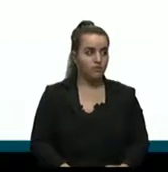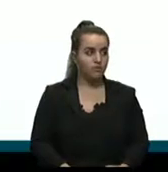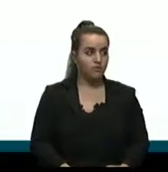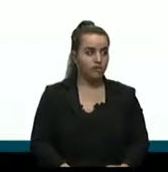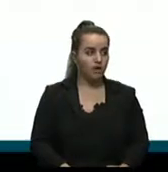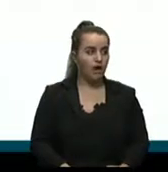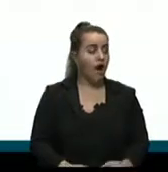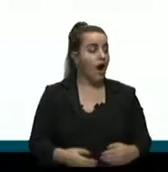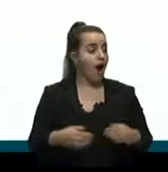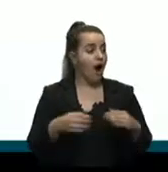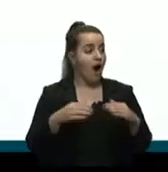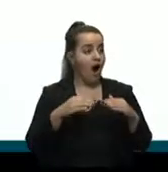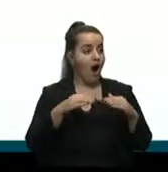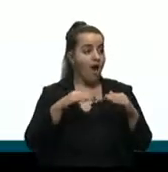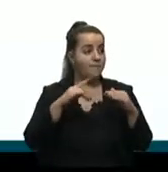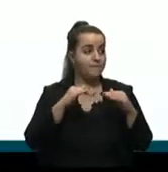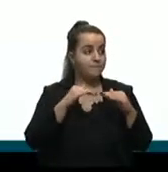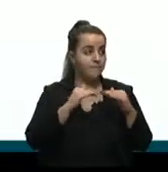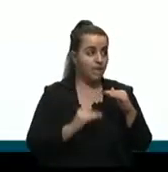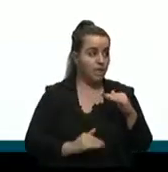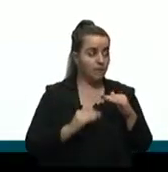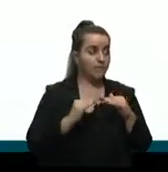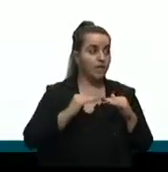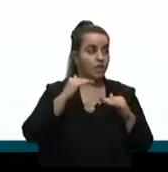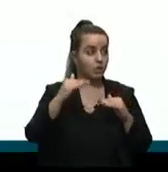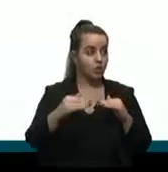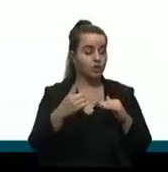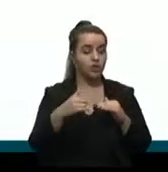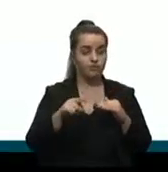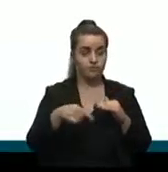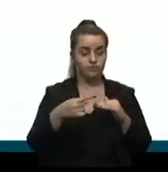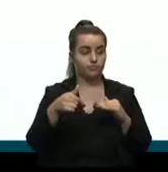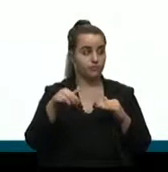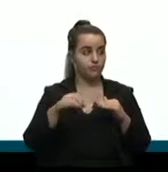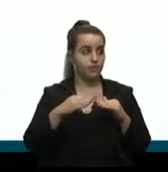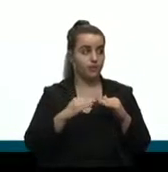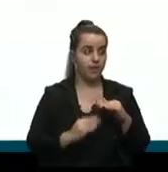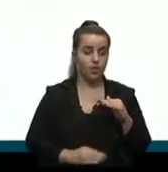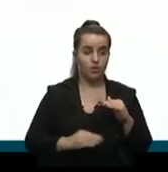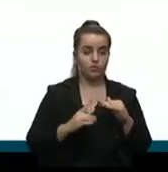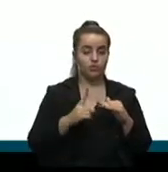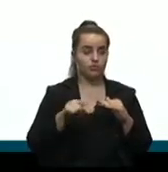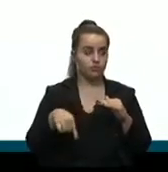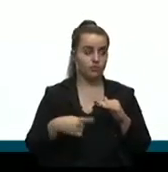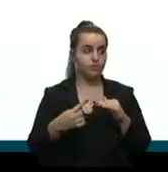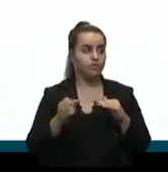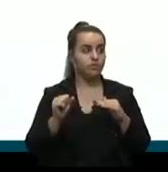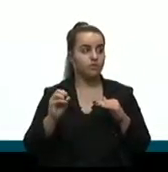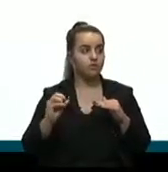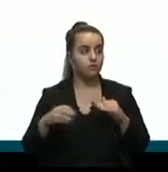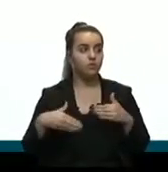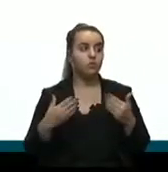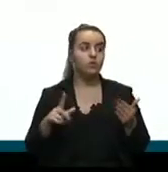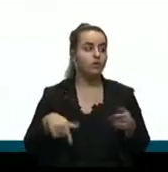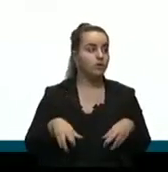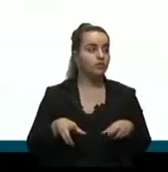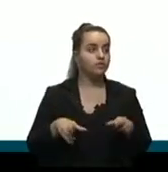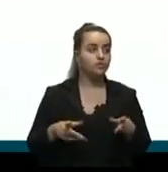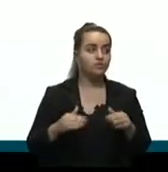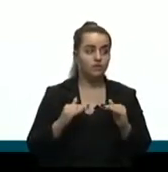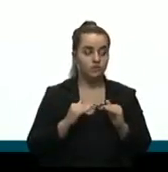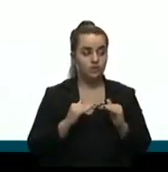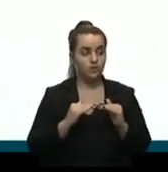e menor que 1,80. Mas, professor, qual é a diferença de ser maior ou igual